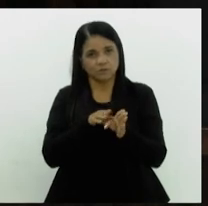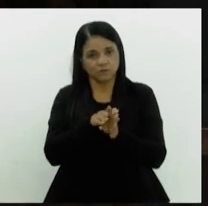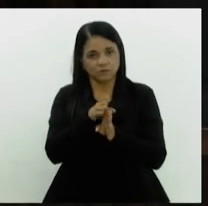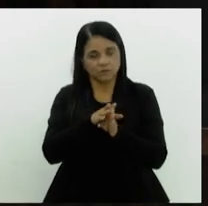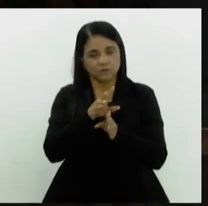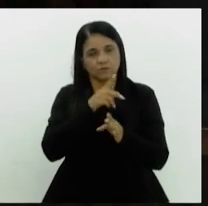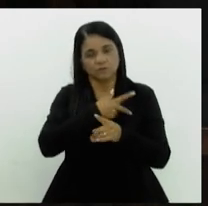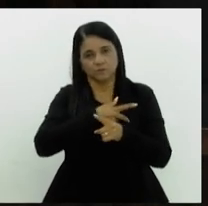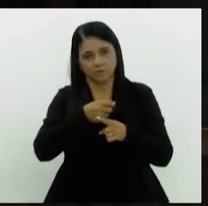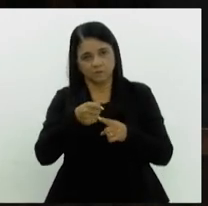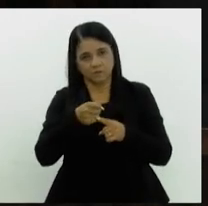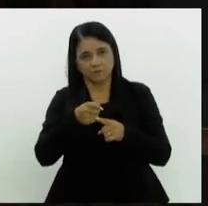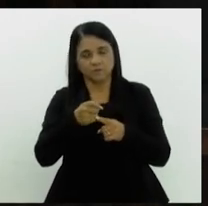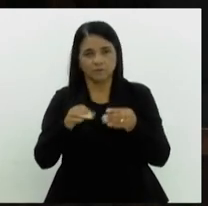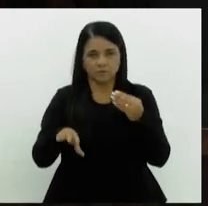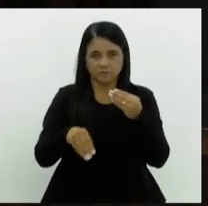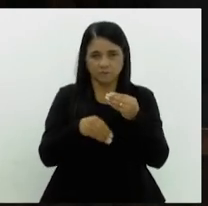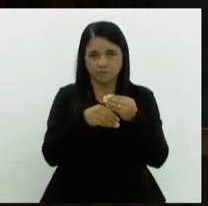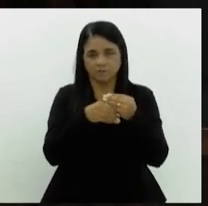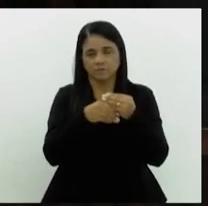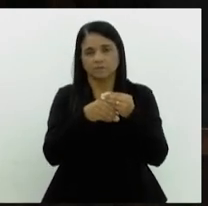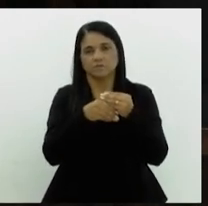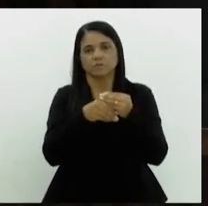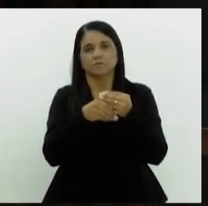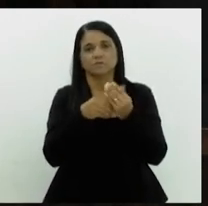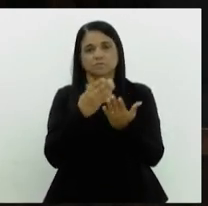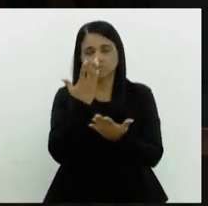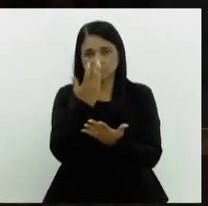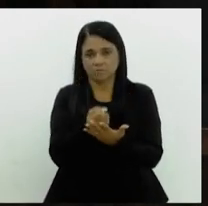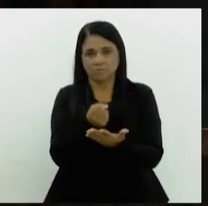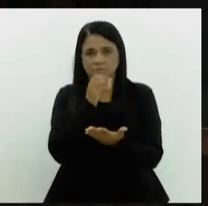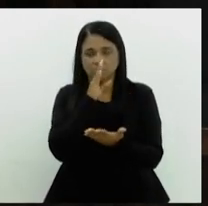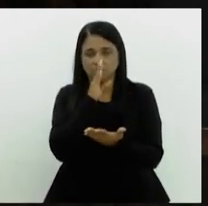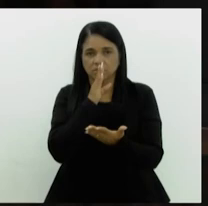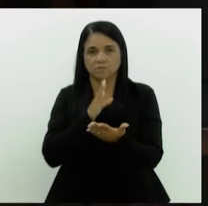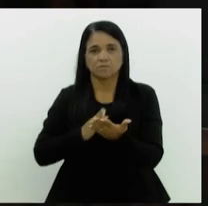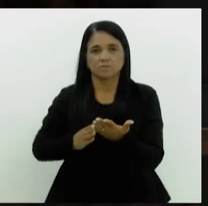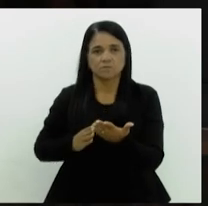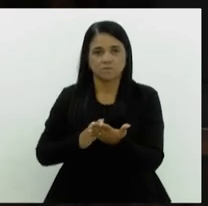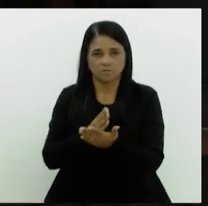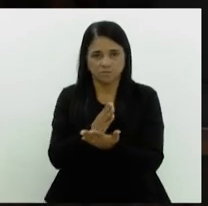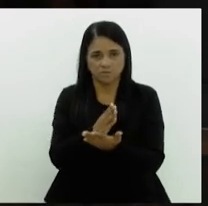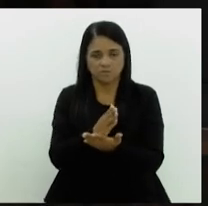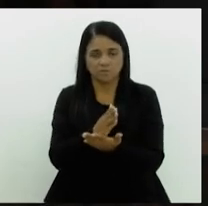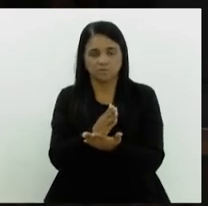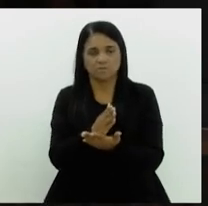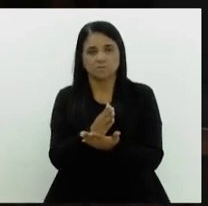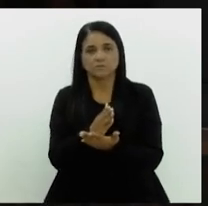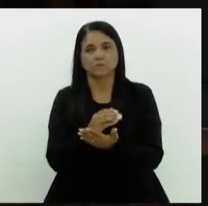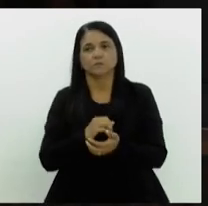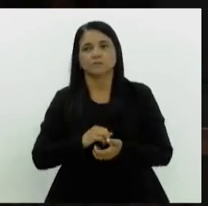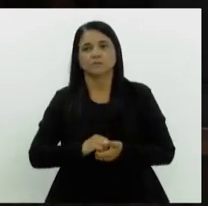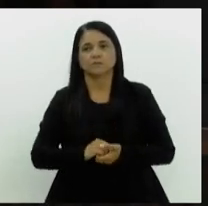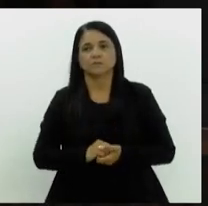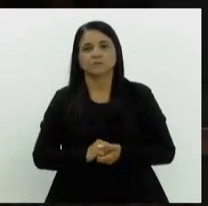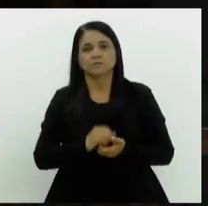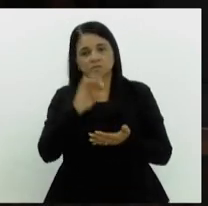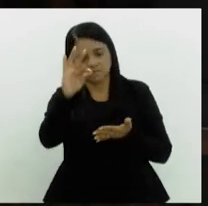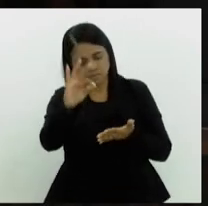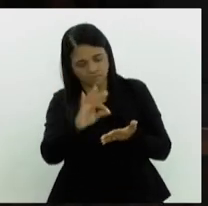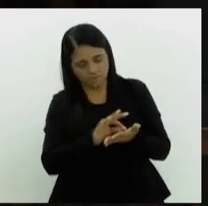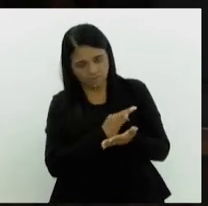vencido, assim emendado. Senhores que aprovam, permaneçam como estão, aprovado. Vai